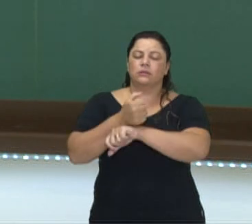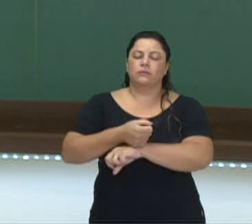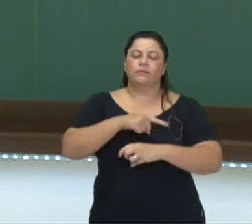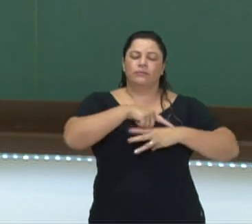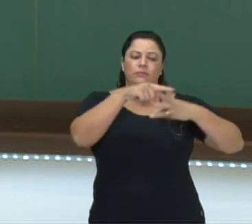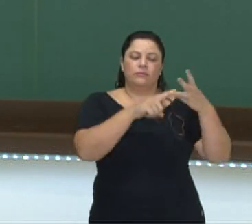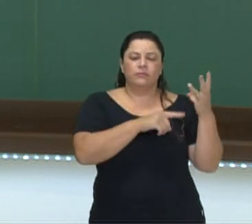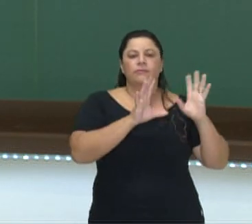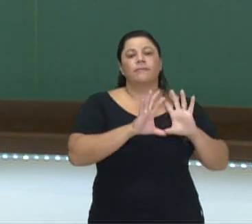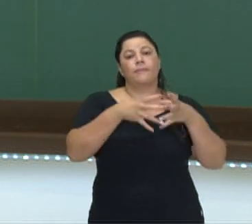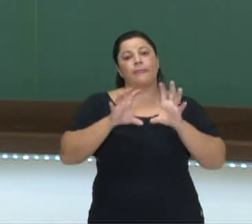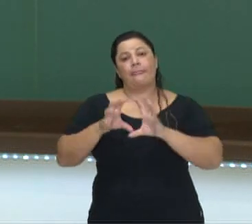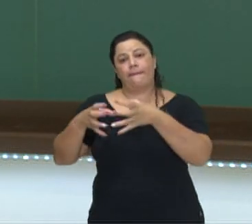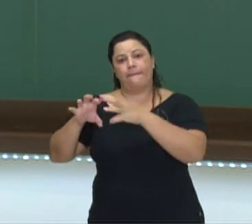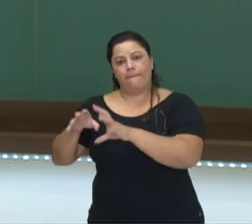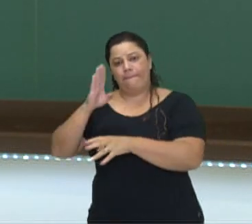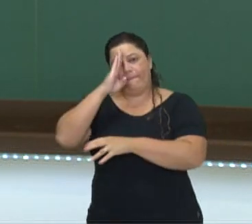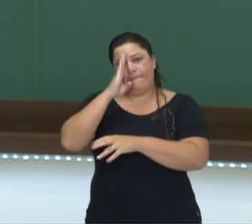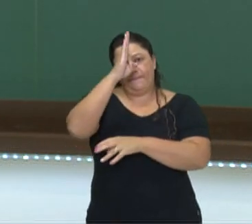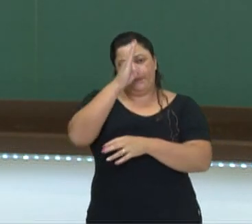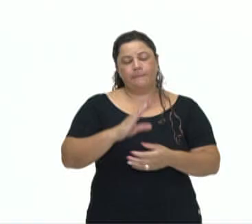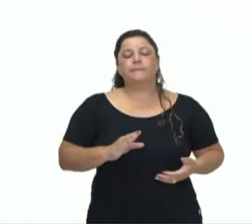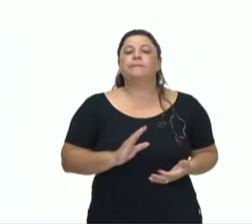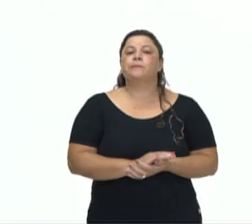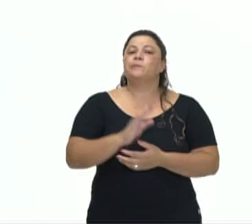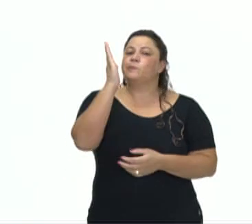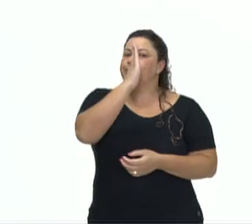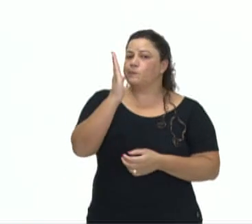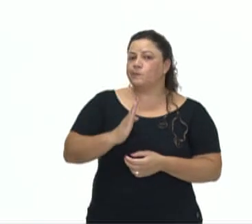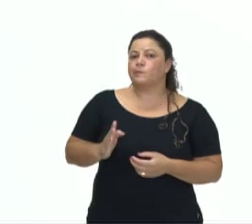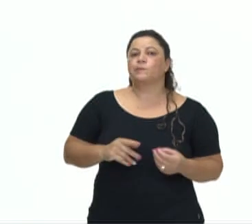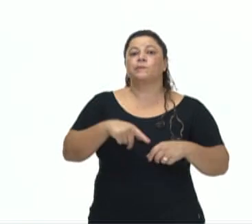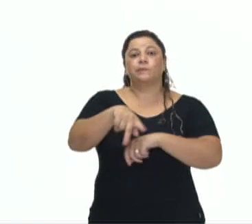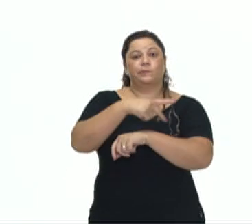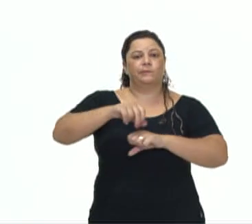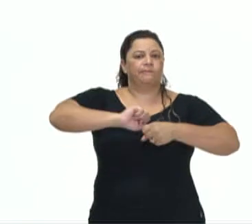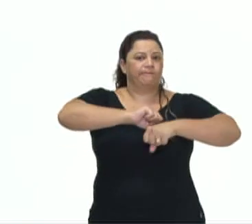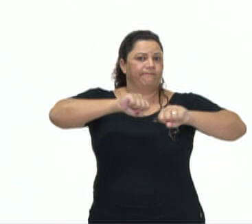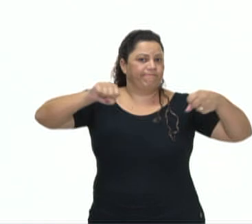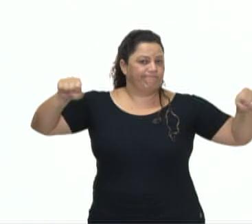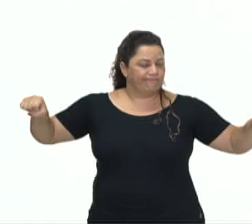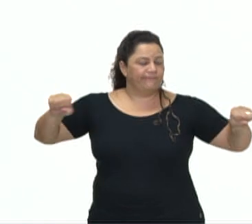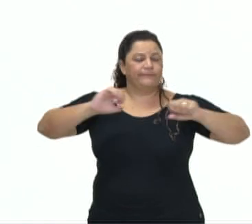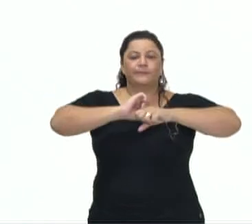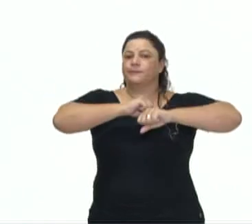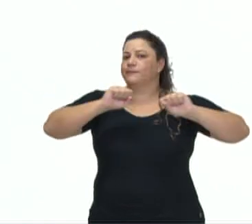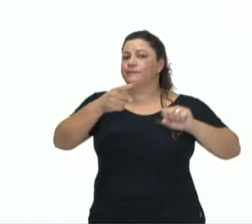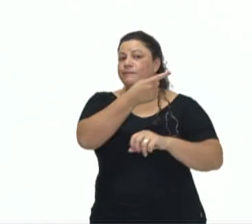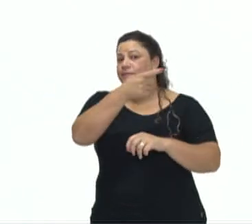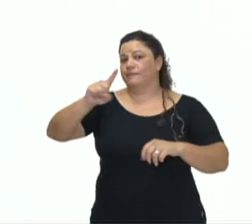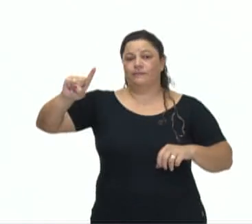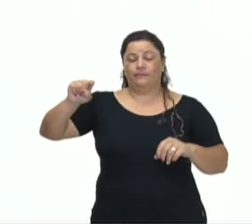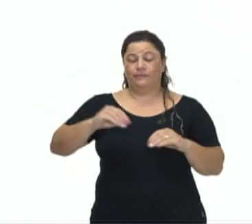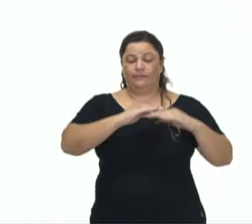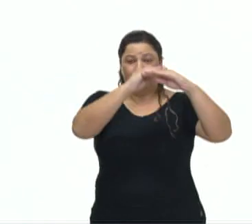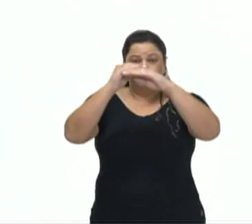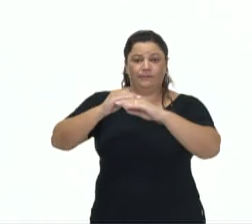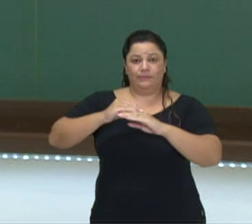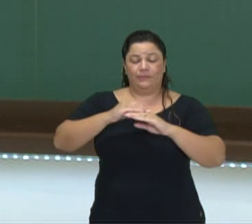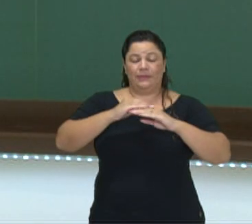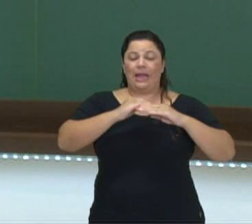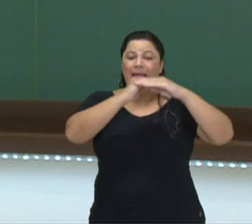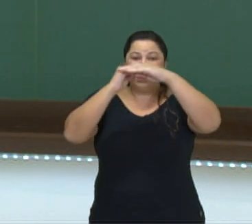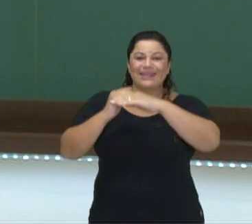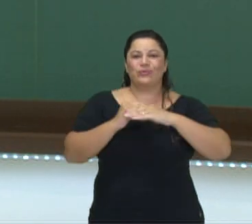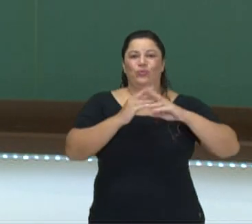da formação do território, certo? O Brasil é um país muito grande, mas ele não é homogêneo. Por que eu digo que